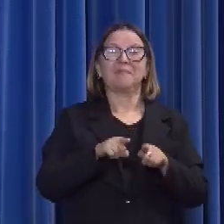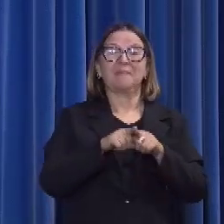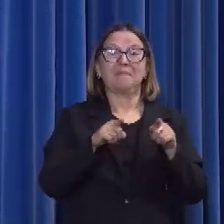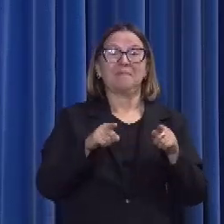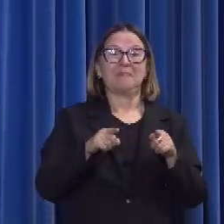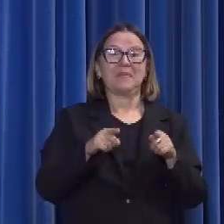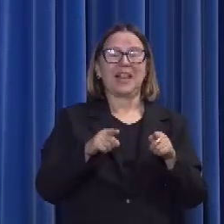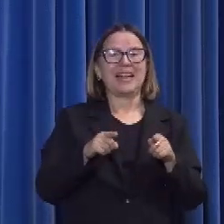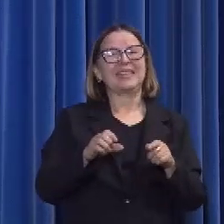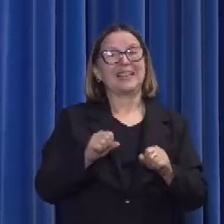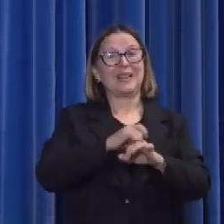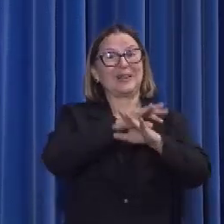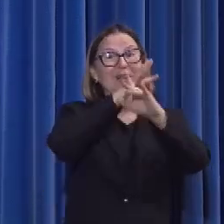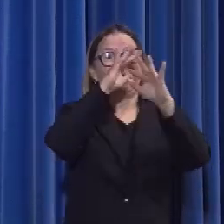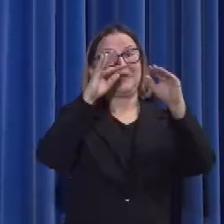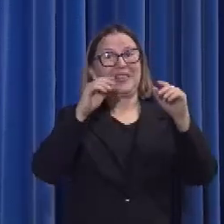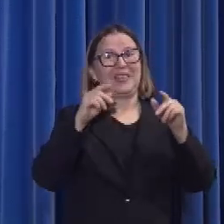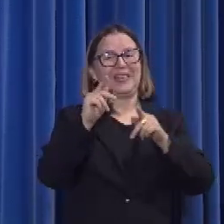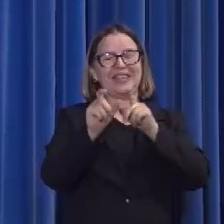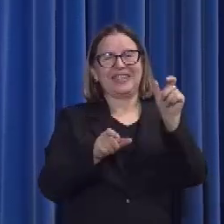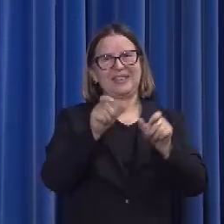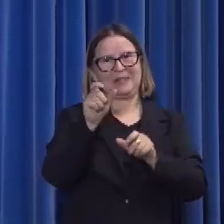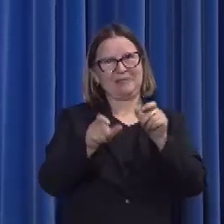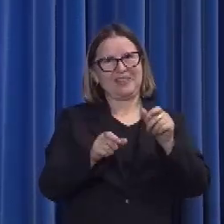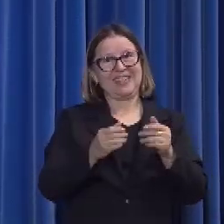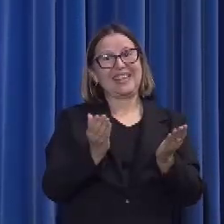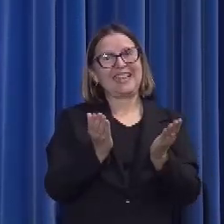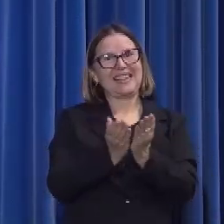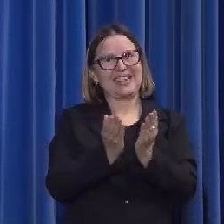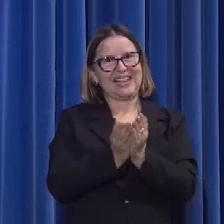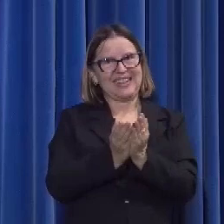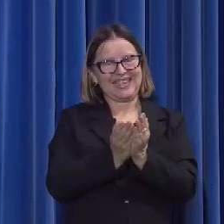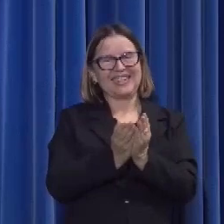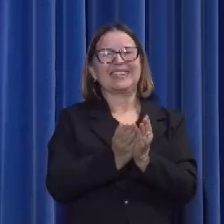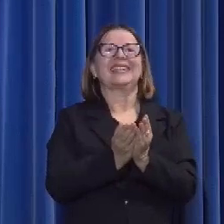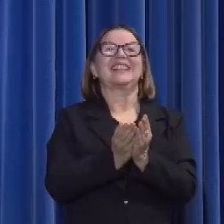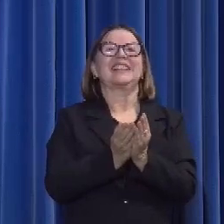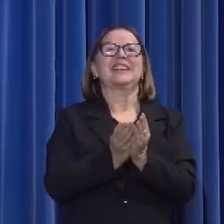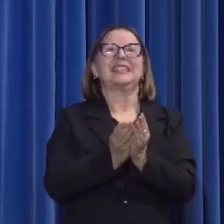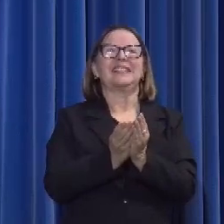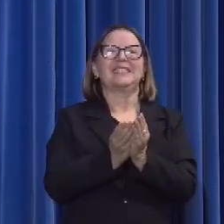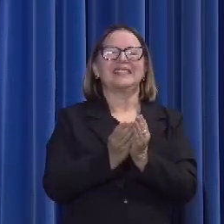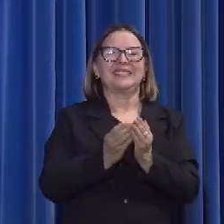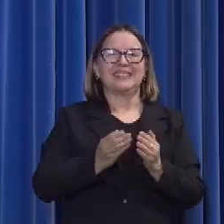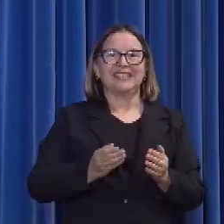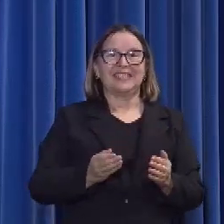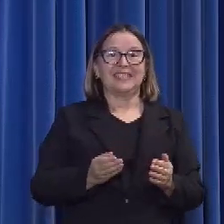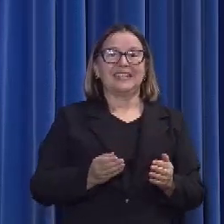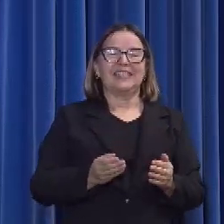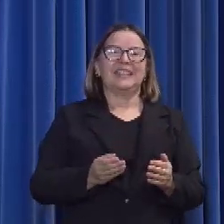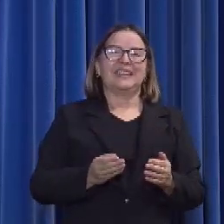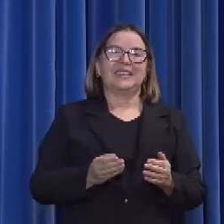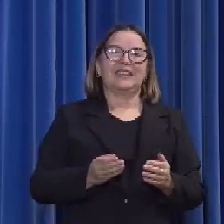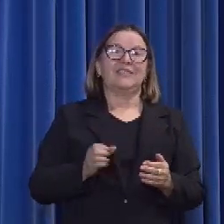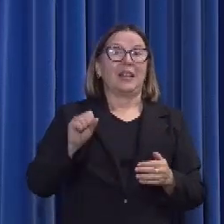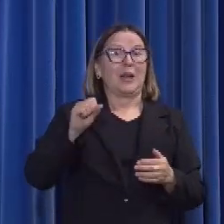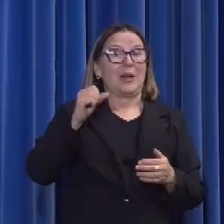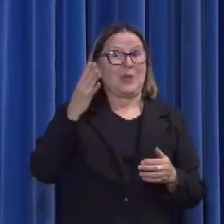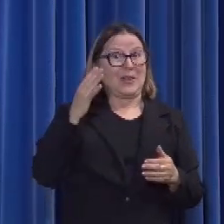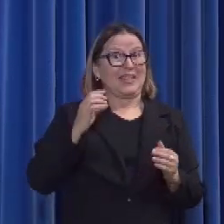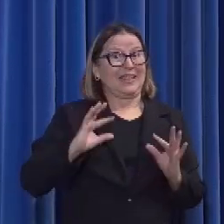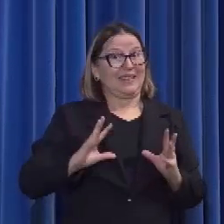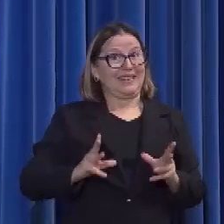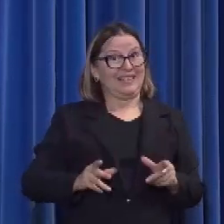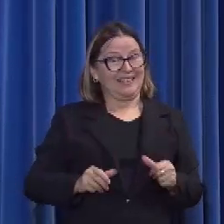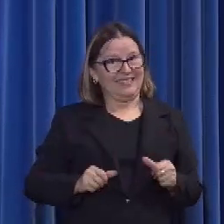certeza. É certo e seguro que isso irá acontecer com todos os que foram feitos filhos de Deus mediante a fé